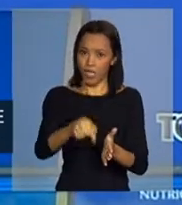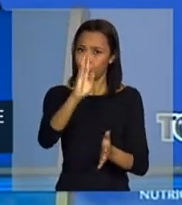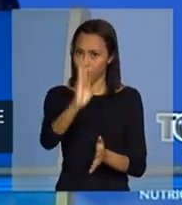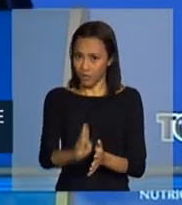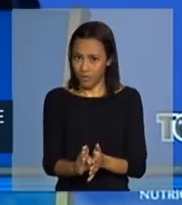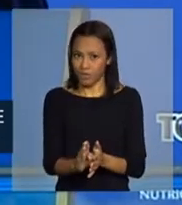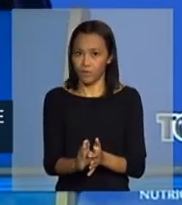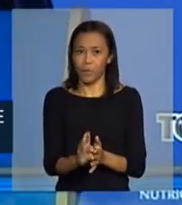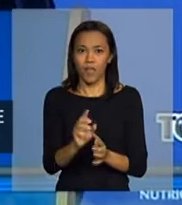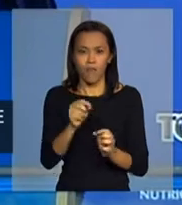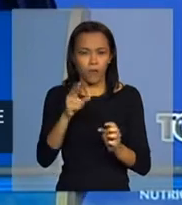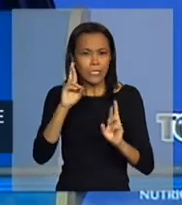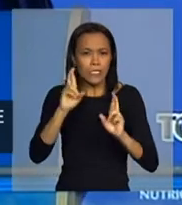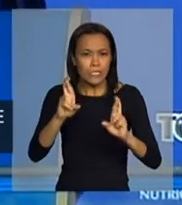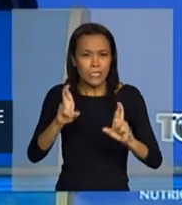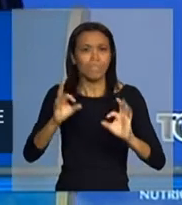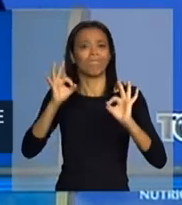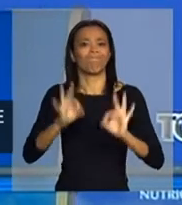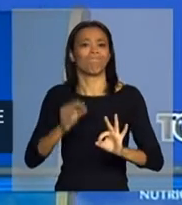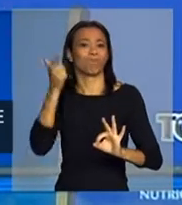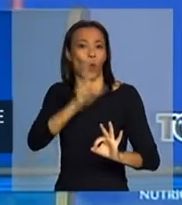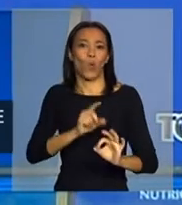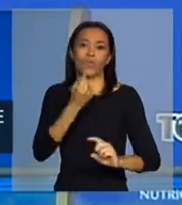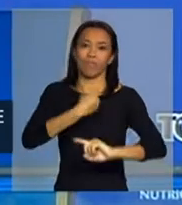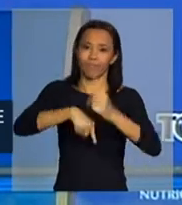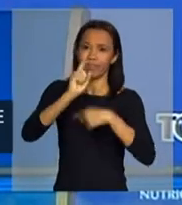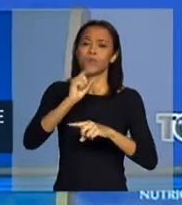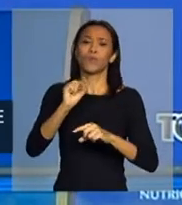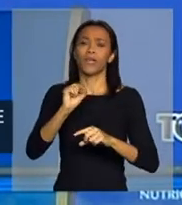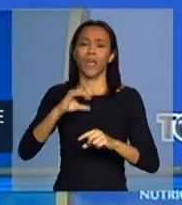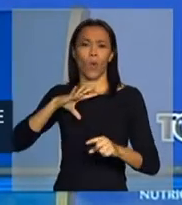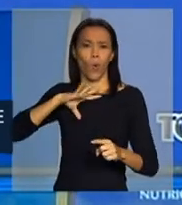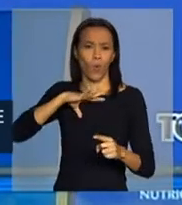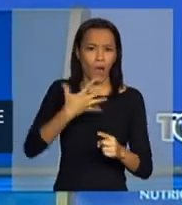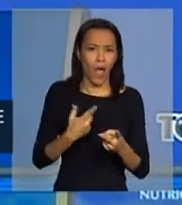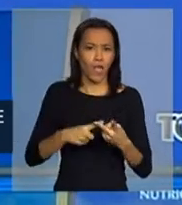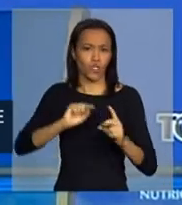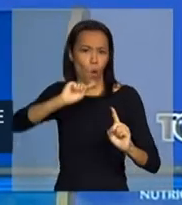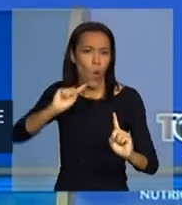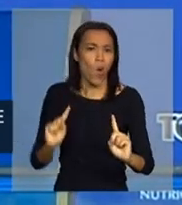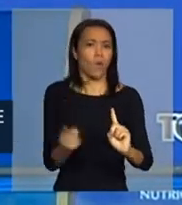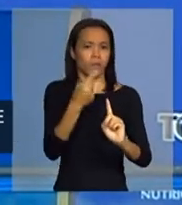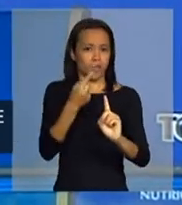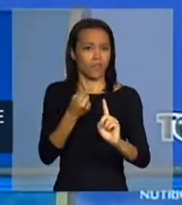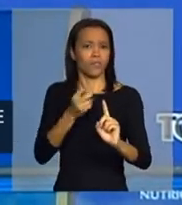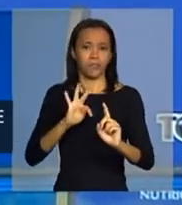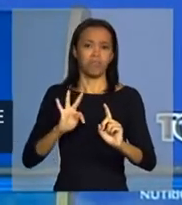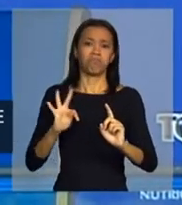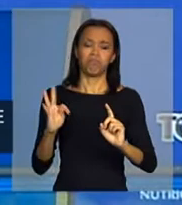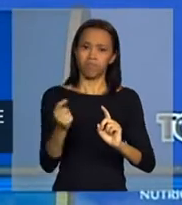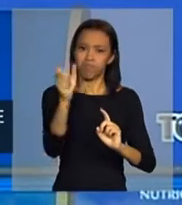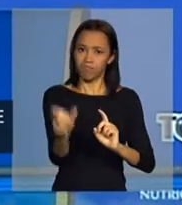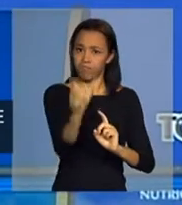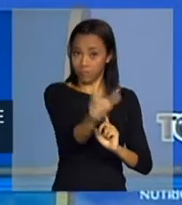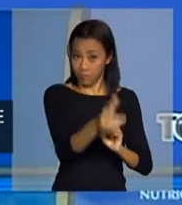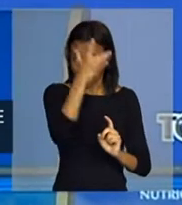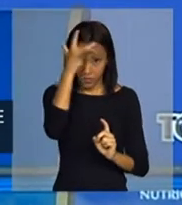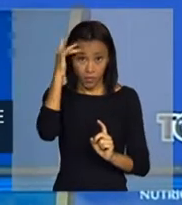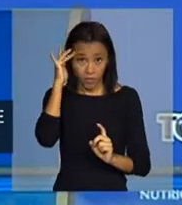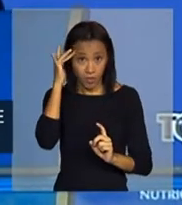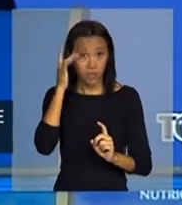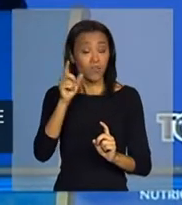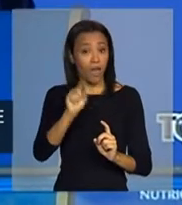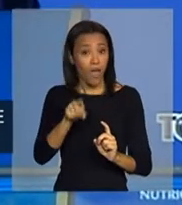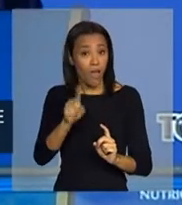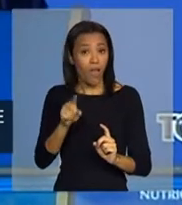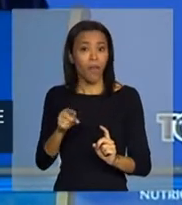Foi uma aposta certa, fruto de ousadia, como todas as apostas certas que se fazem,